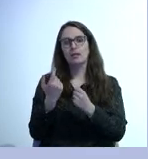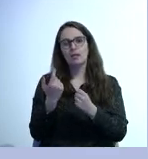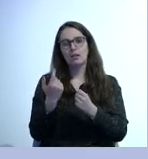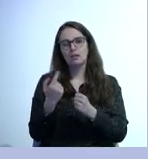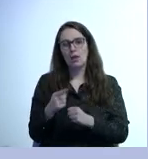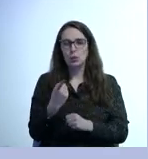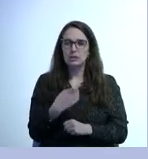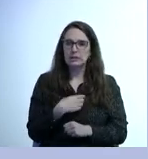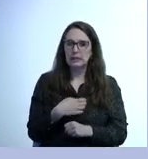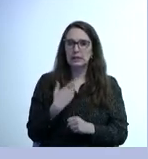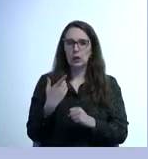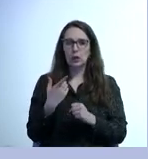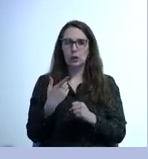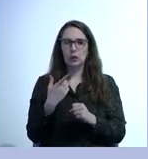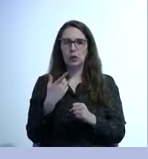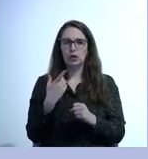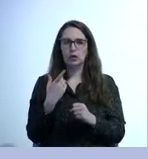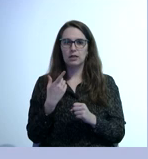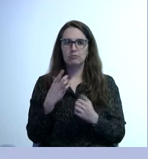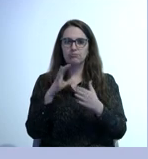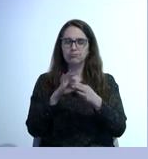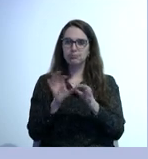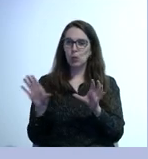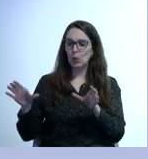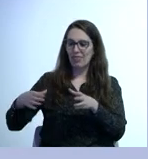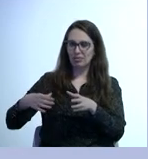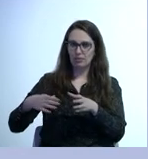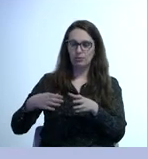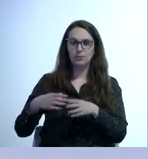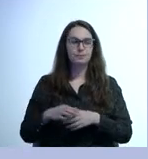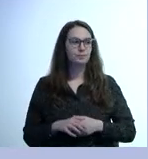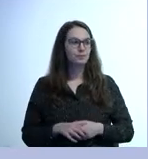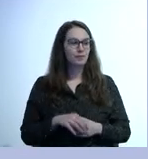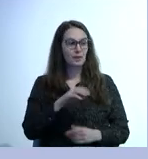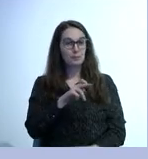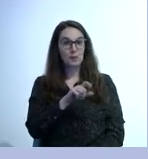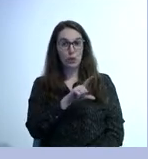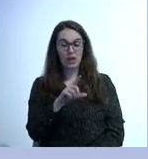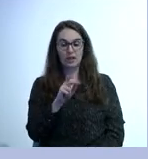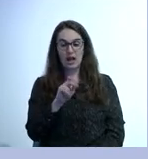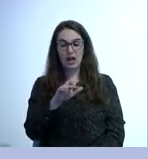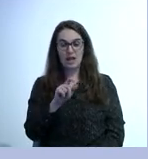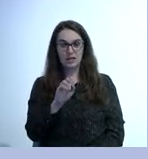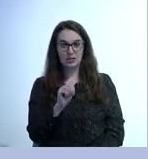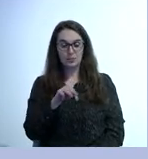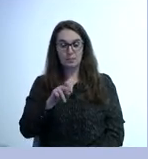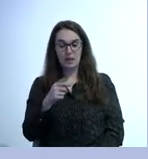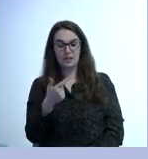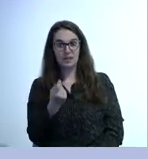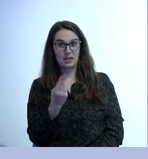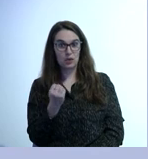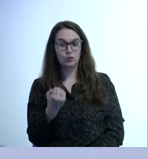sentido daquilo que é o coletivo. O Manuel Aires Mateus, que já por diversas vezes